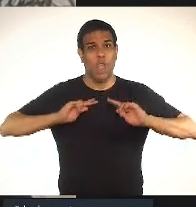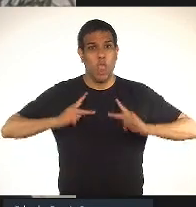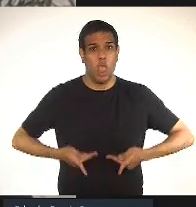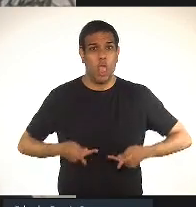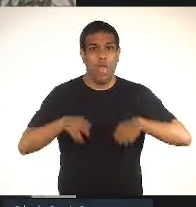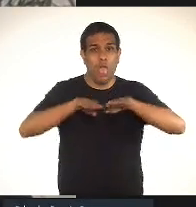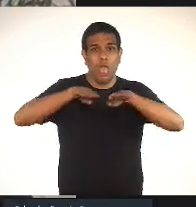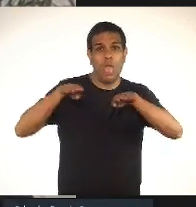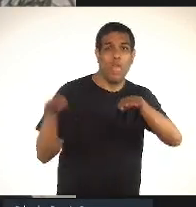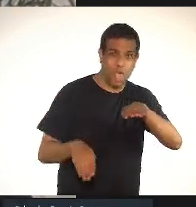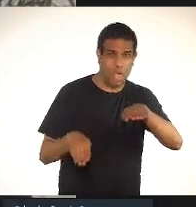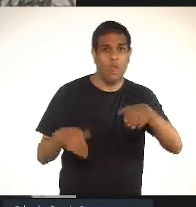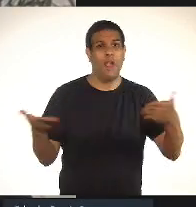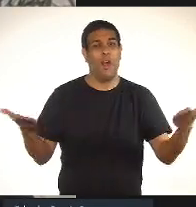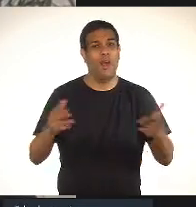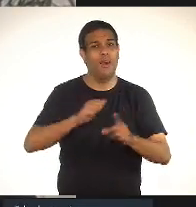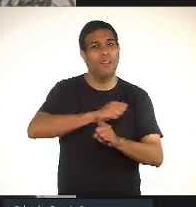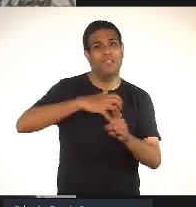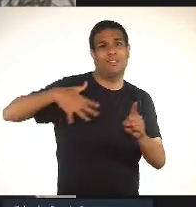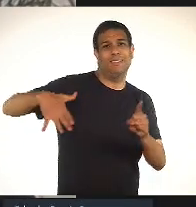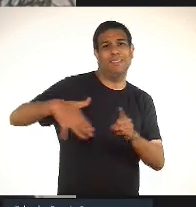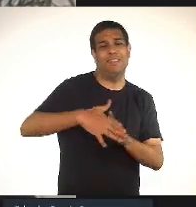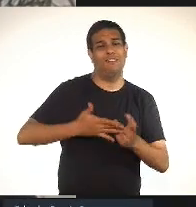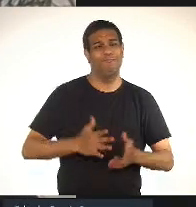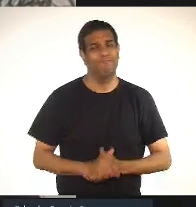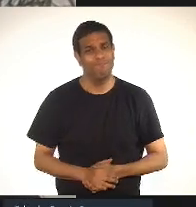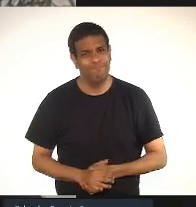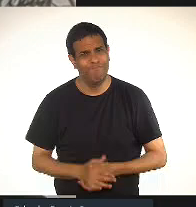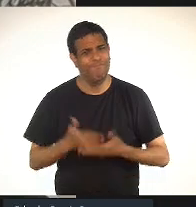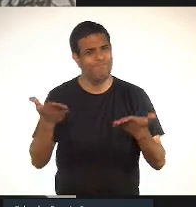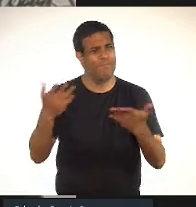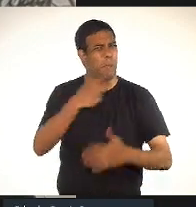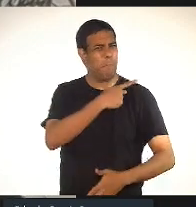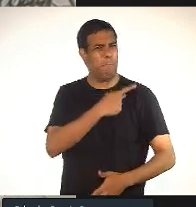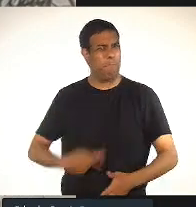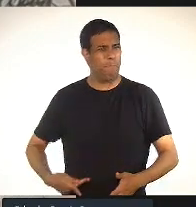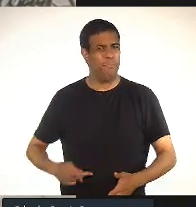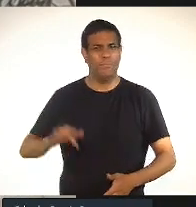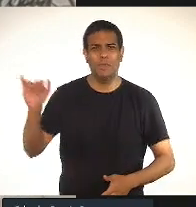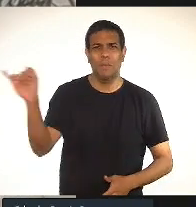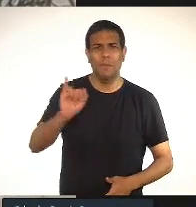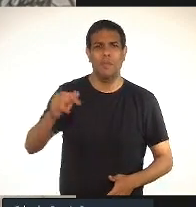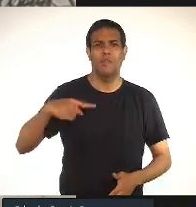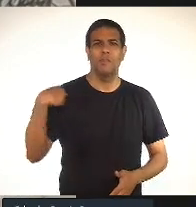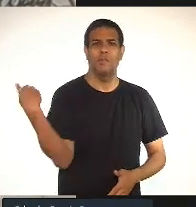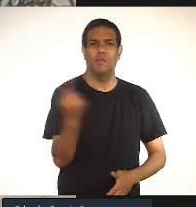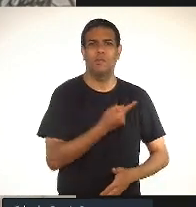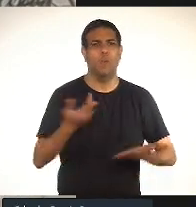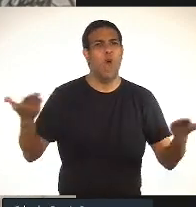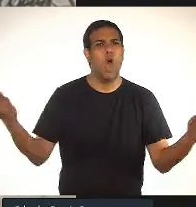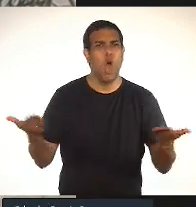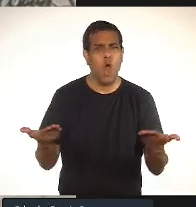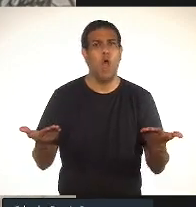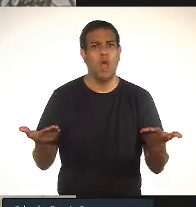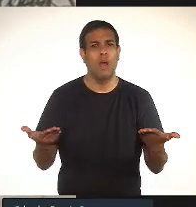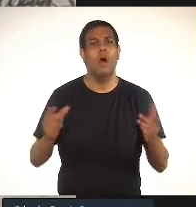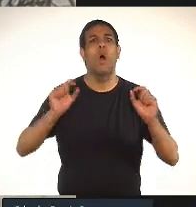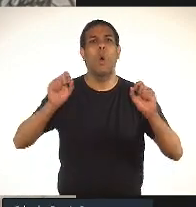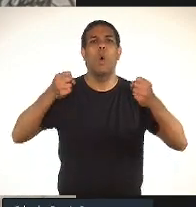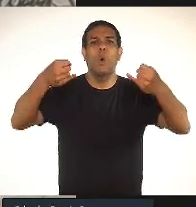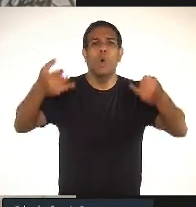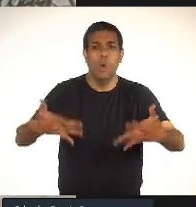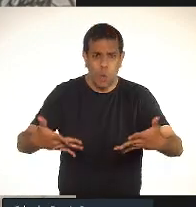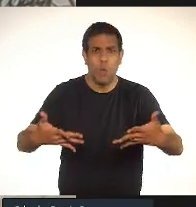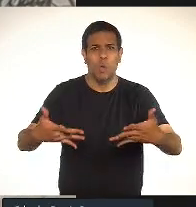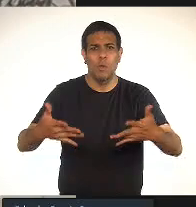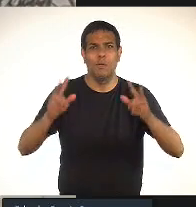desumanização dos corpos negros. E aí, senhor presidente, é muito importante que falemos da importância